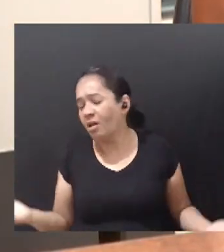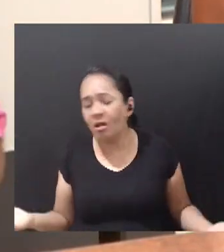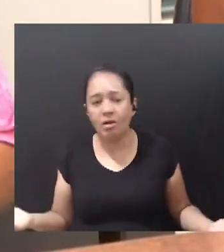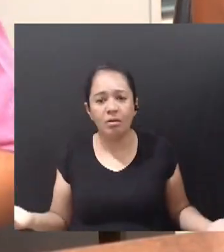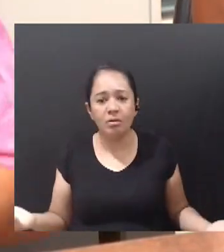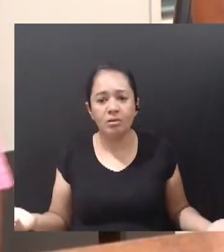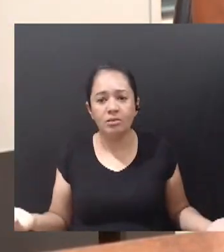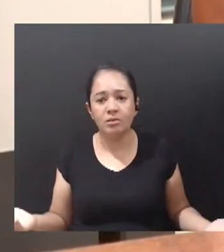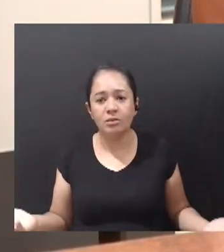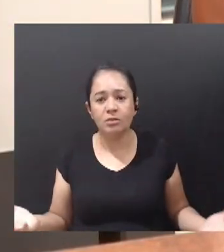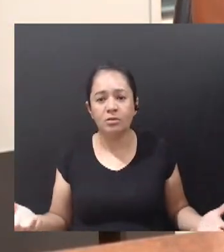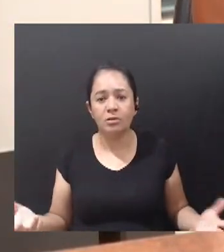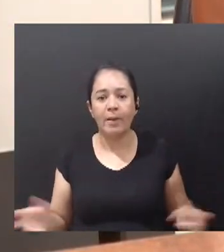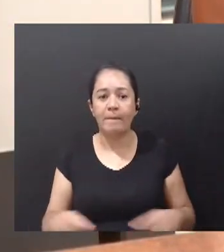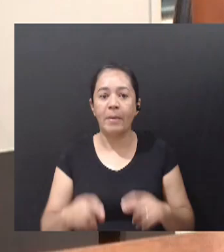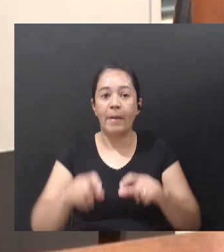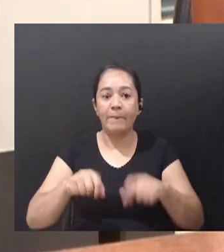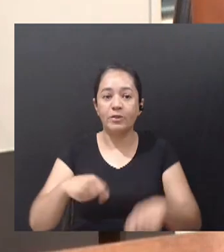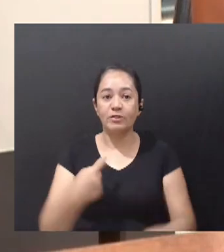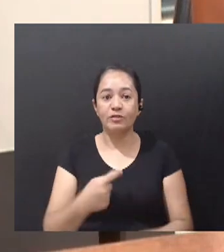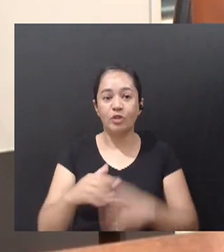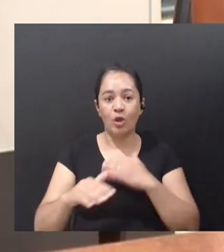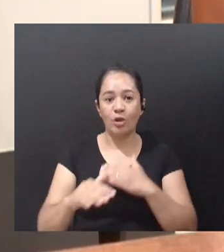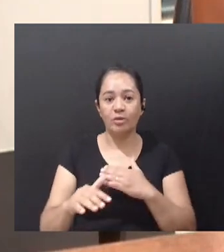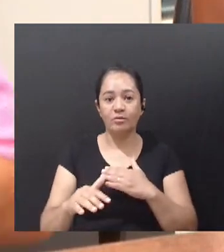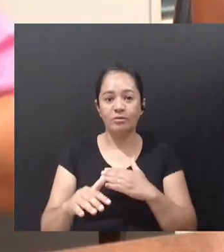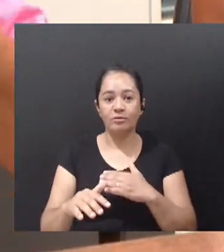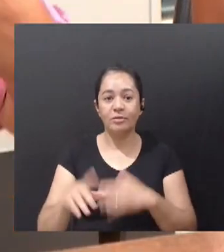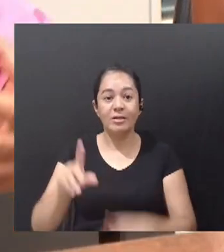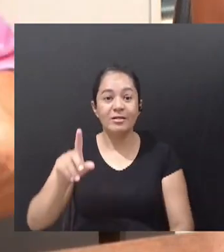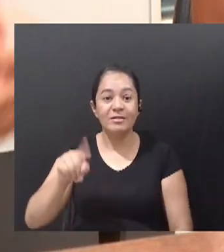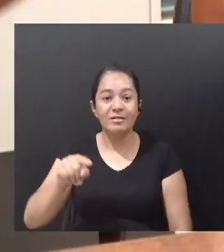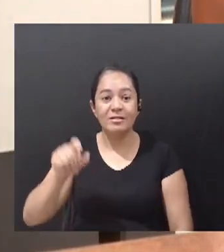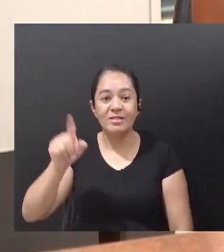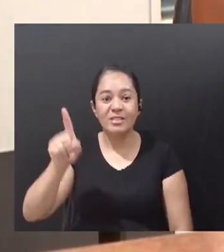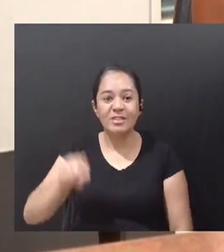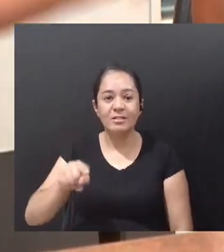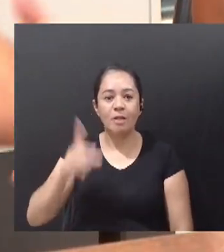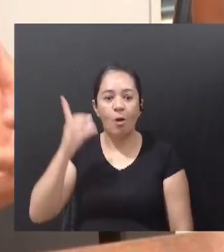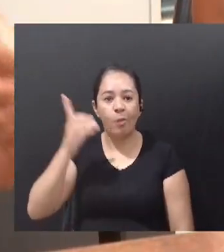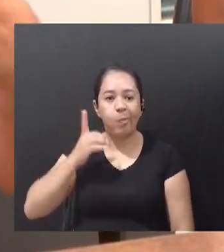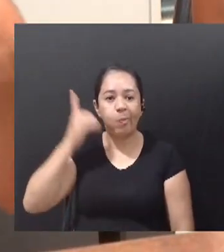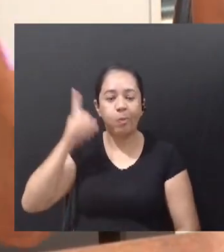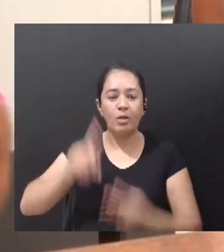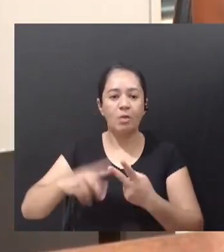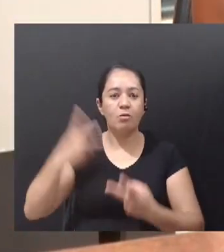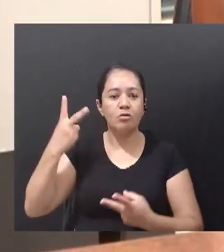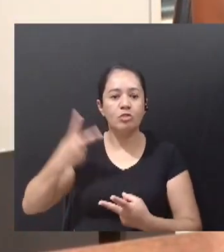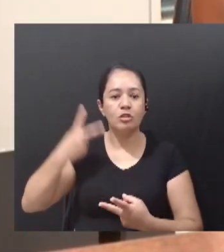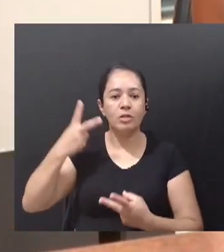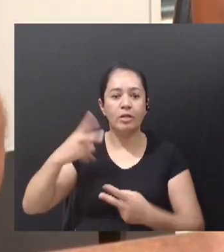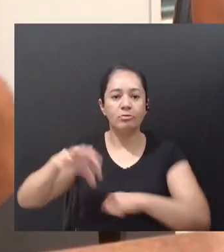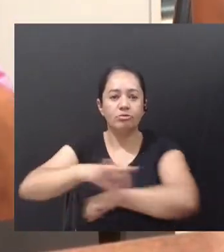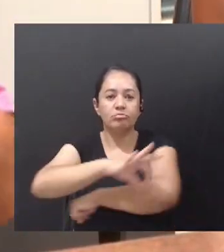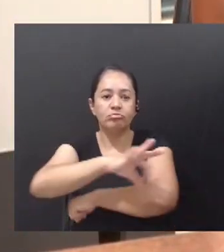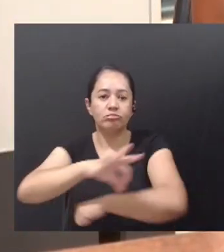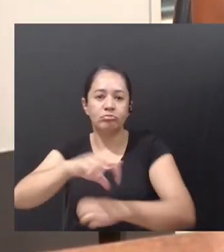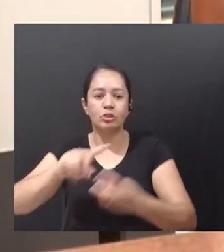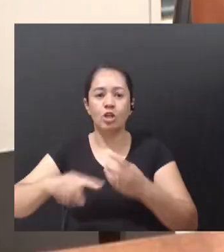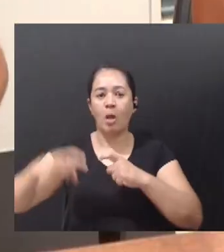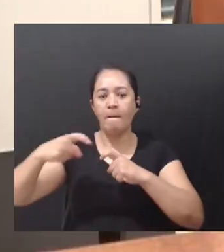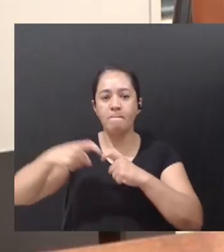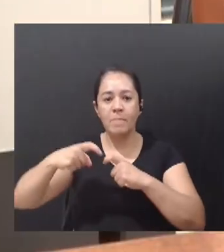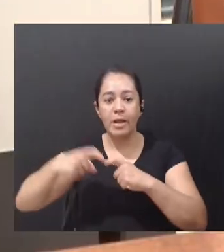Mas dá para nós do hip hop ser, mano. Ser deputado, ser vereador, ser arquiteto, ser médico,